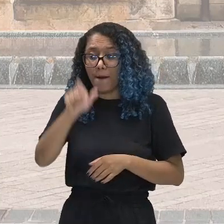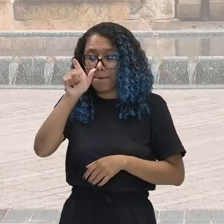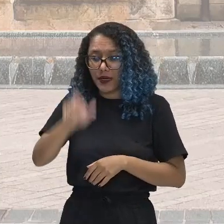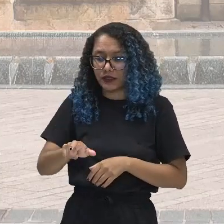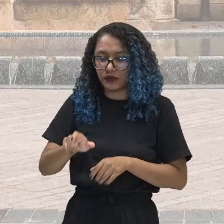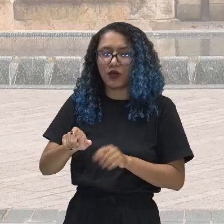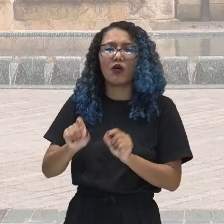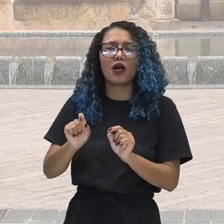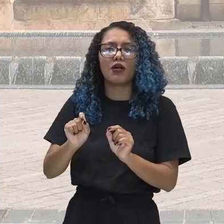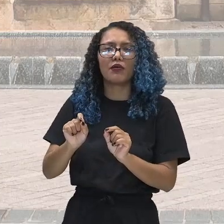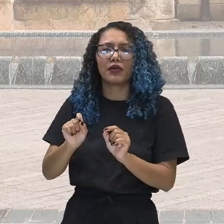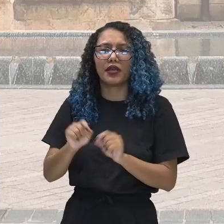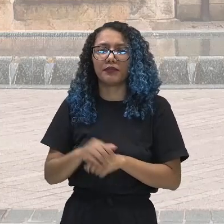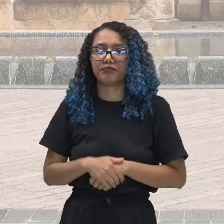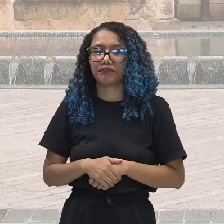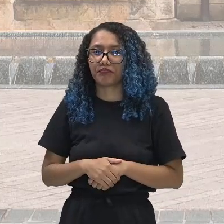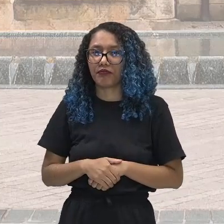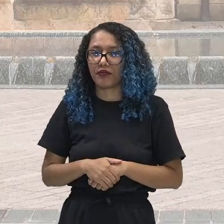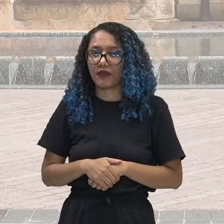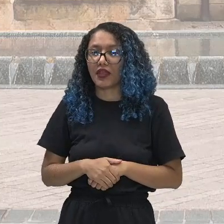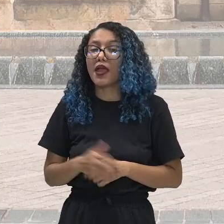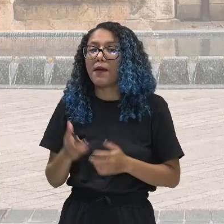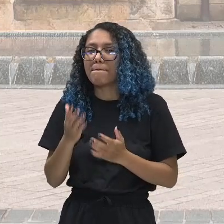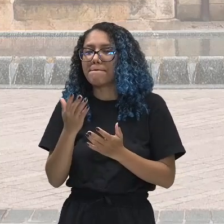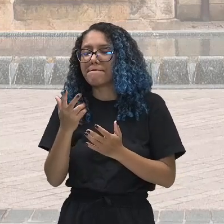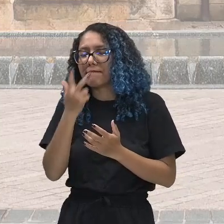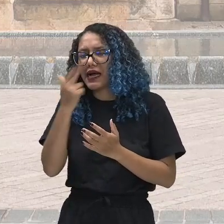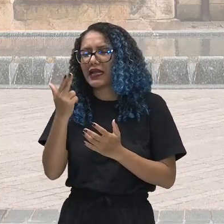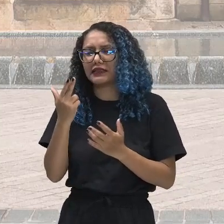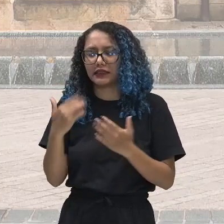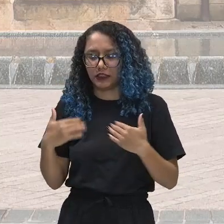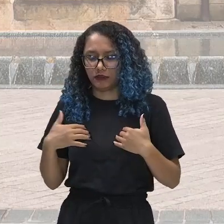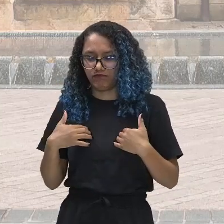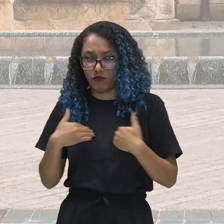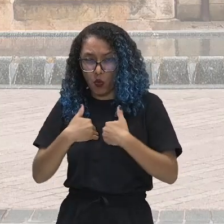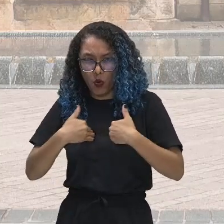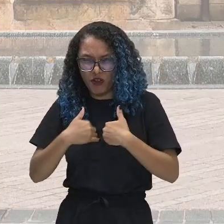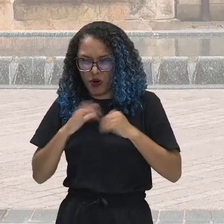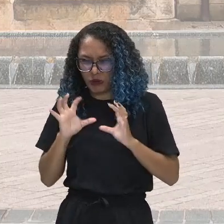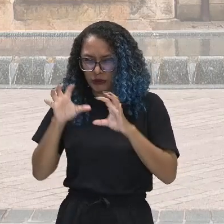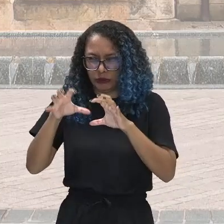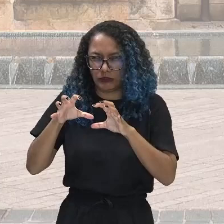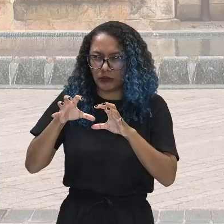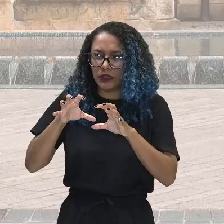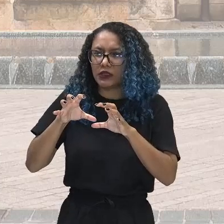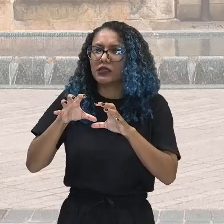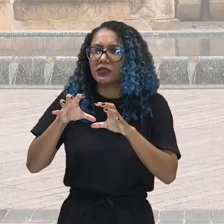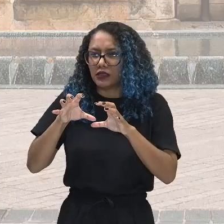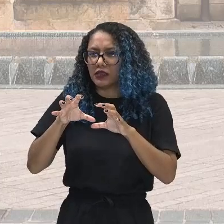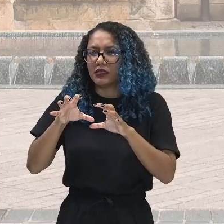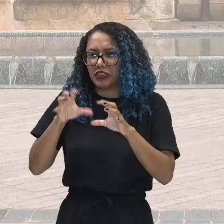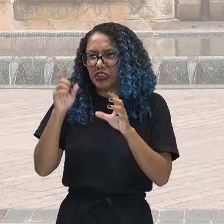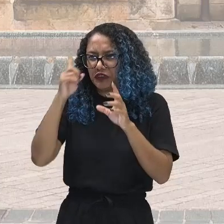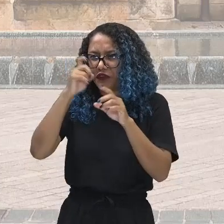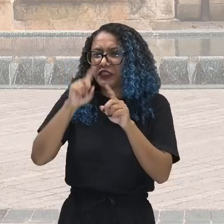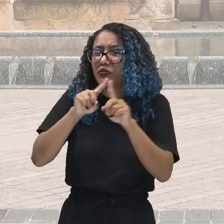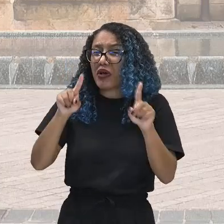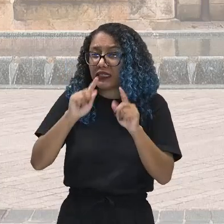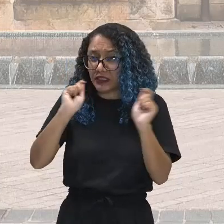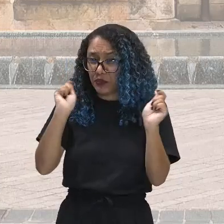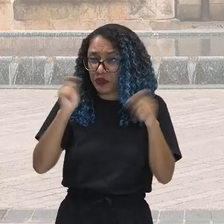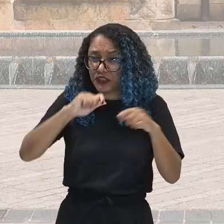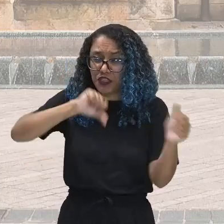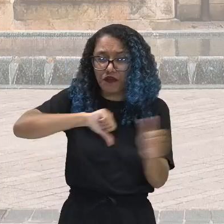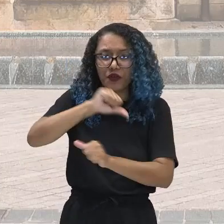que interessante, mas que pode tornar-se, olha aí o salto, ele pode tornar-se